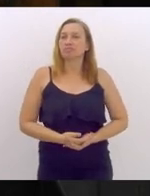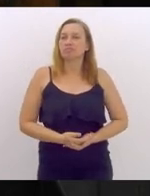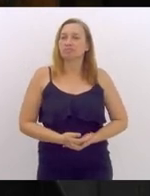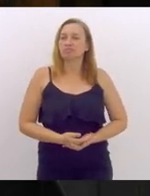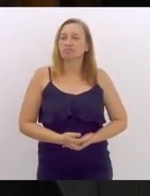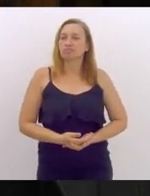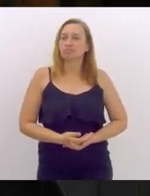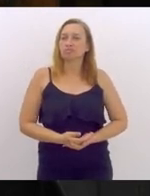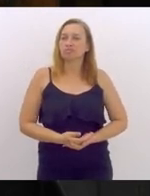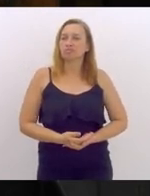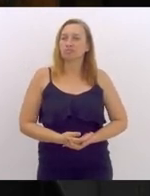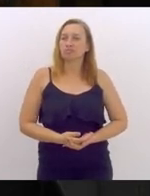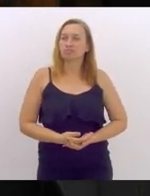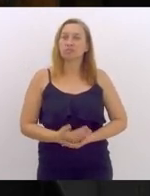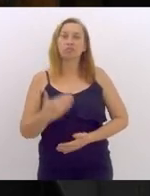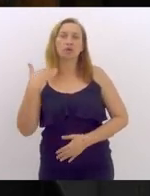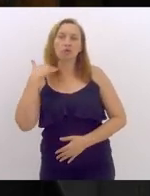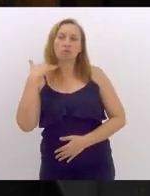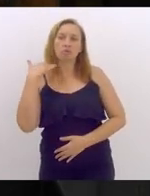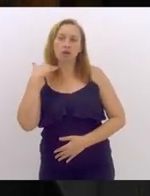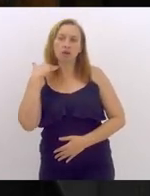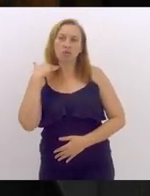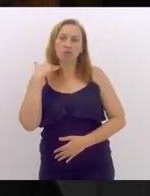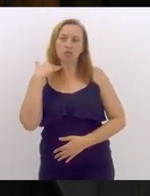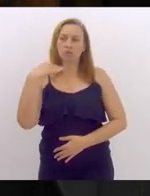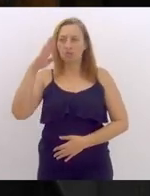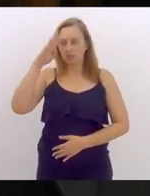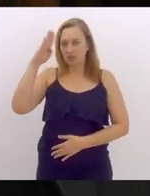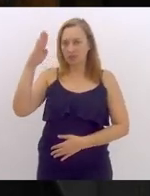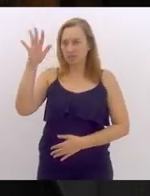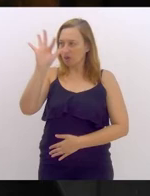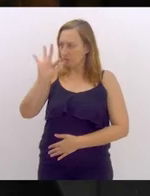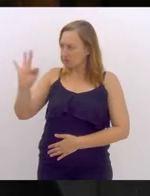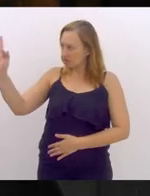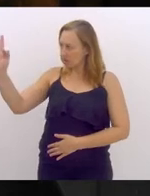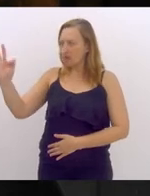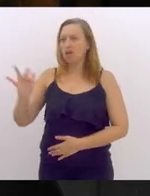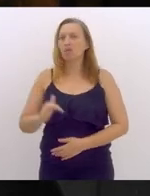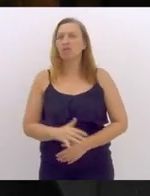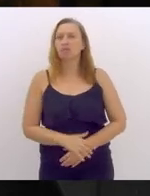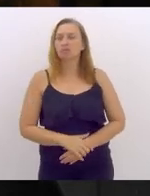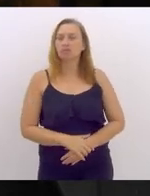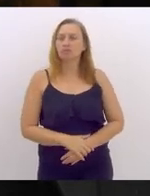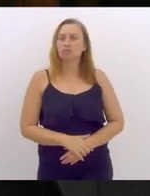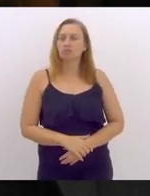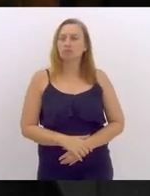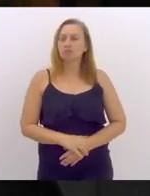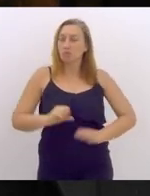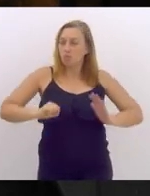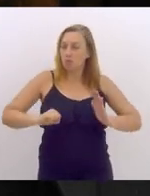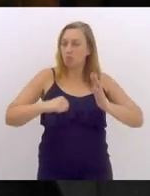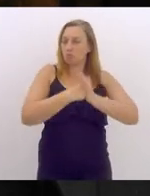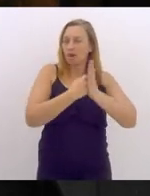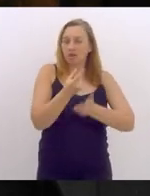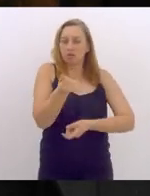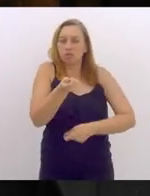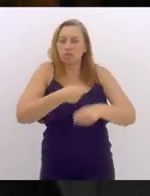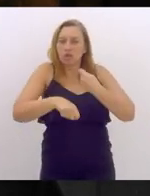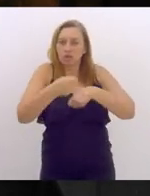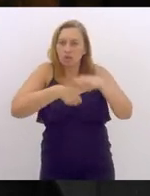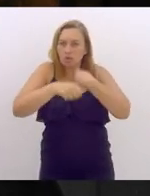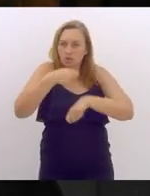via o seu Banco Central Federal reserve de dar um impacto na economia